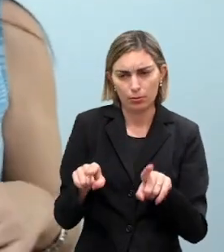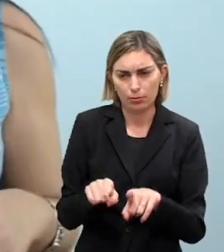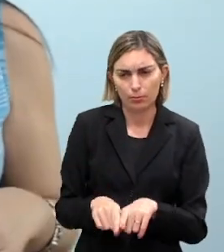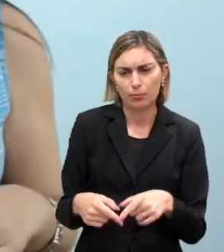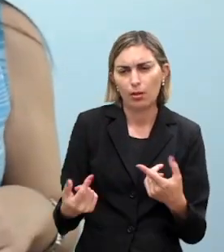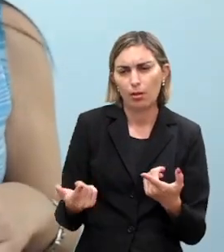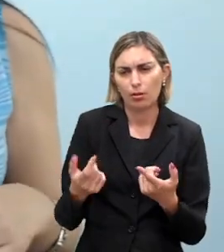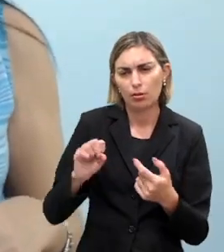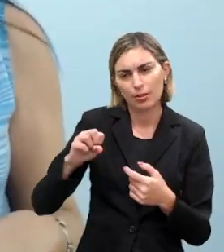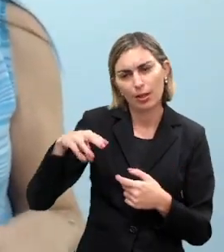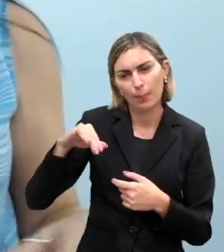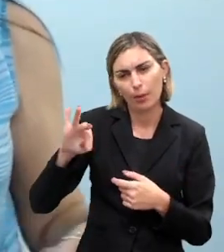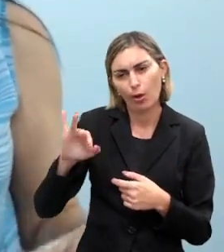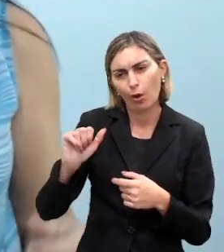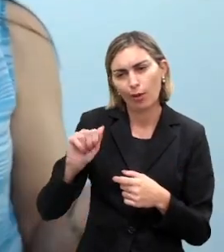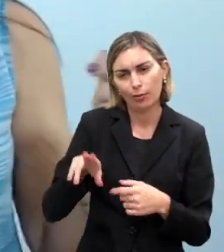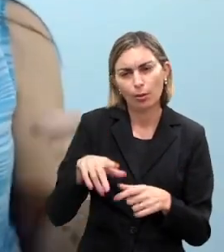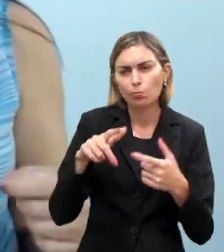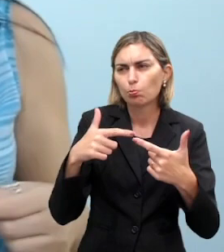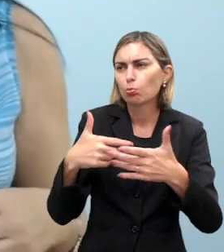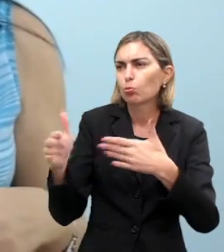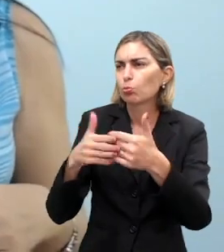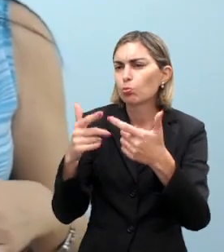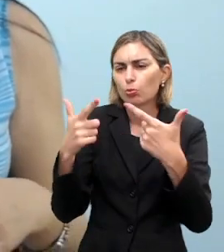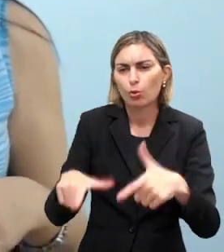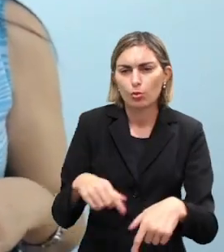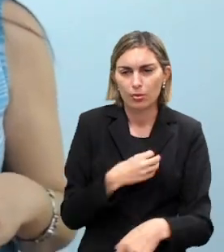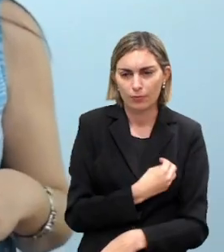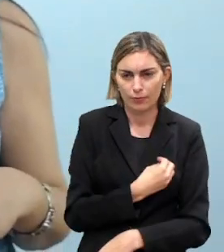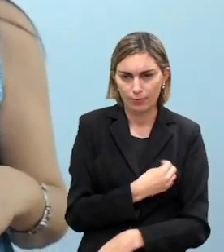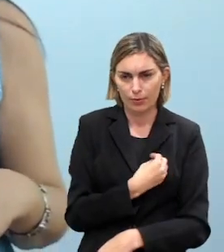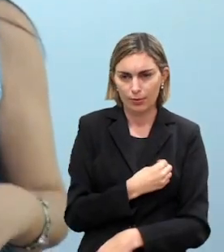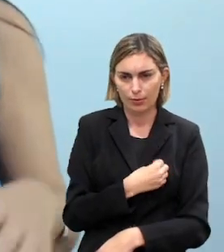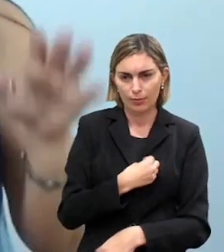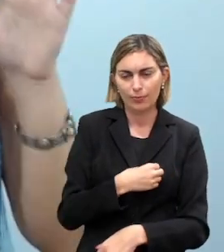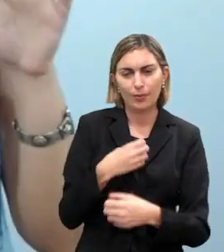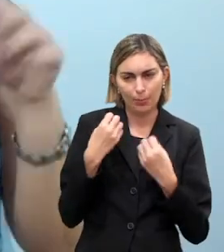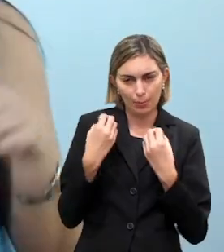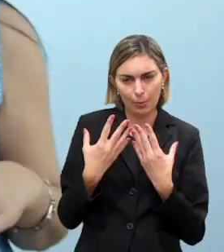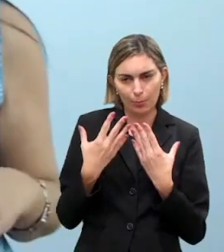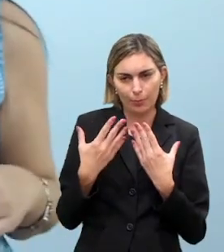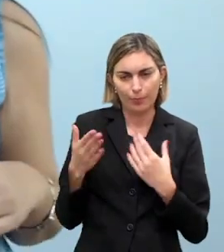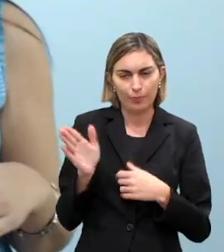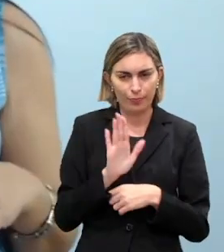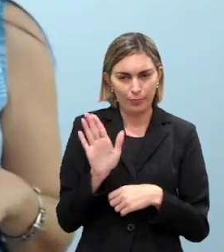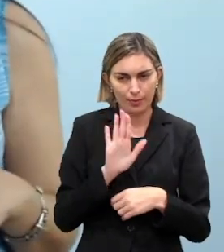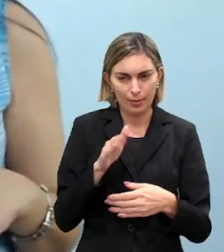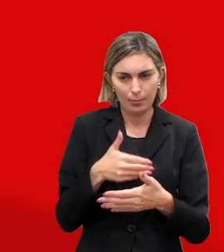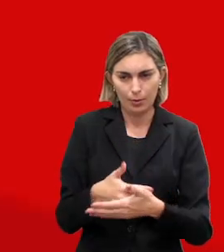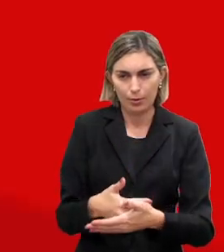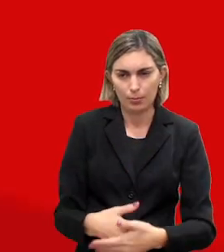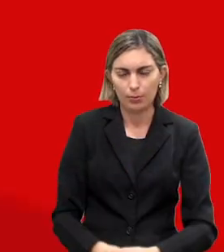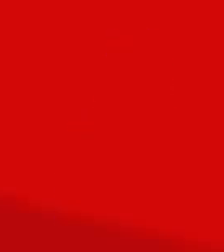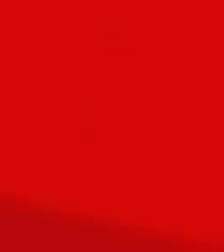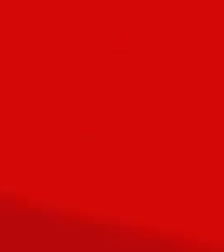a semiótica está ante qualquer coisa na nossa vida. Tá bom? Então, até a próxima!